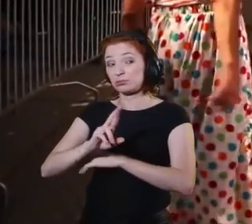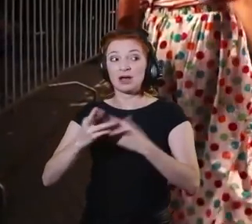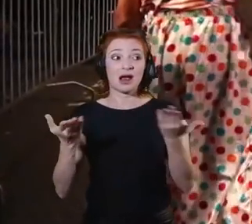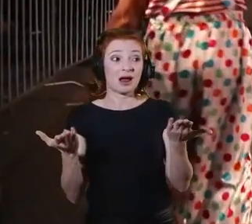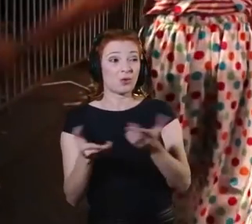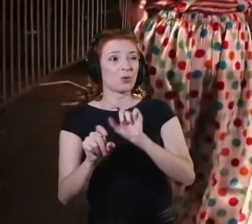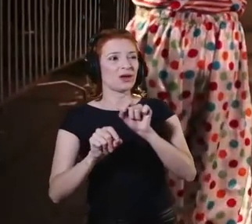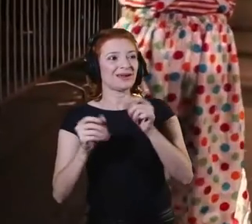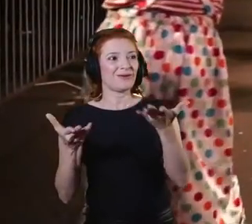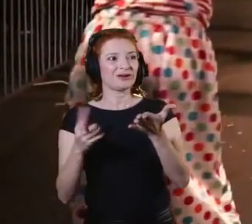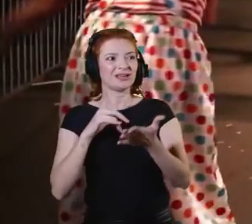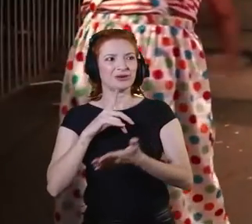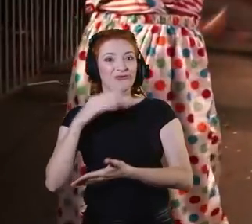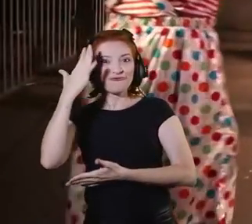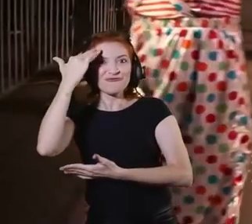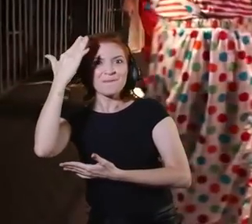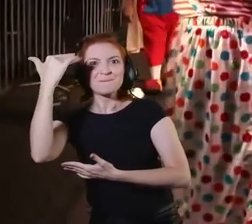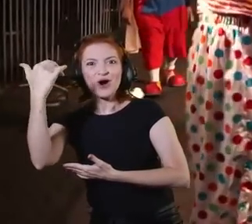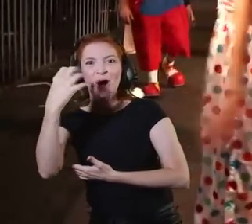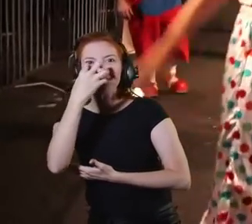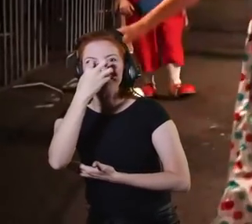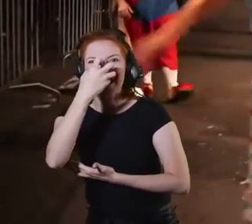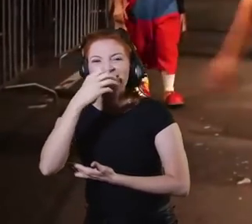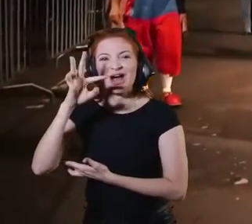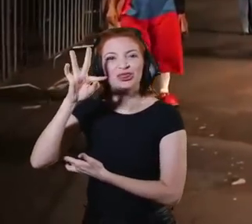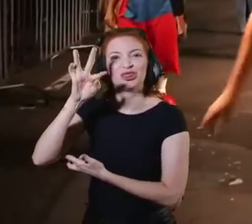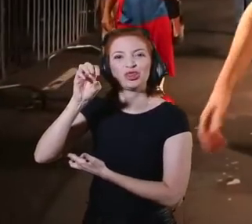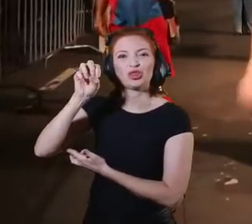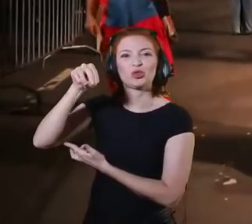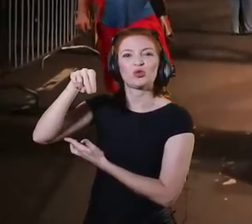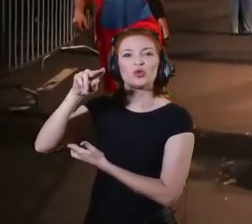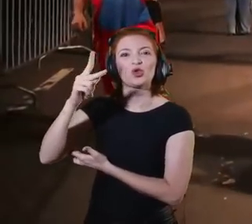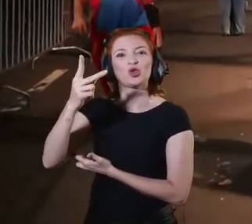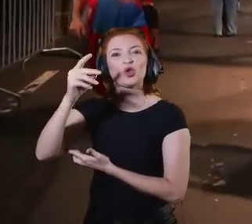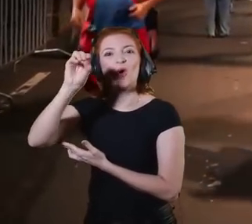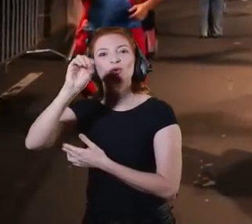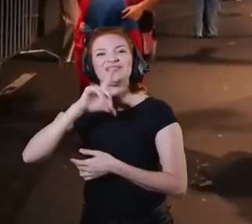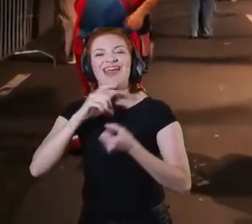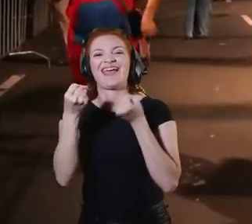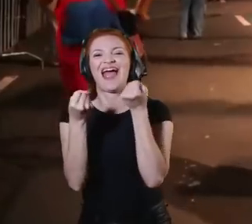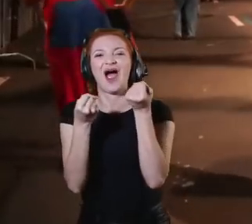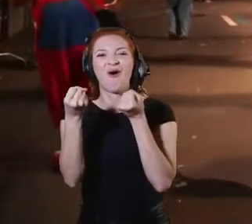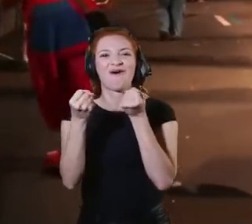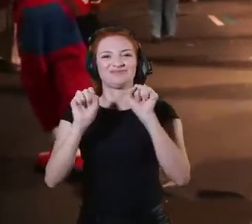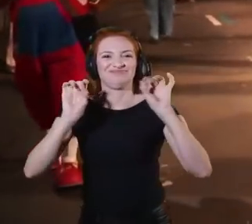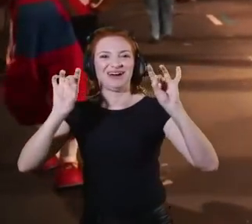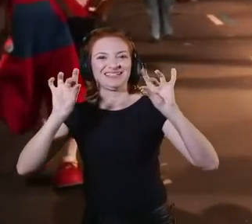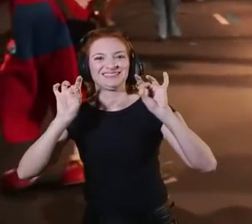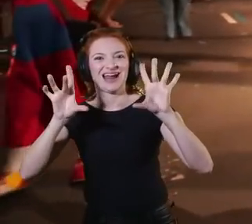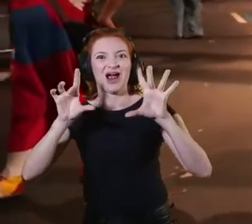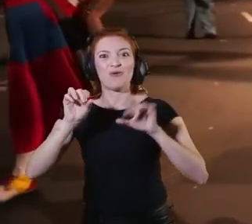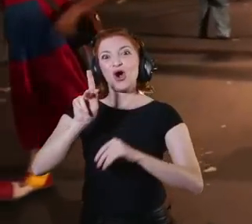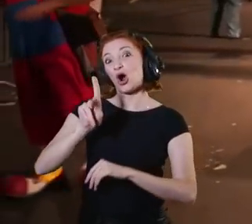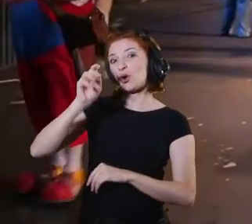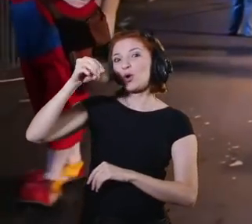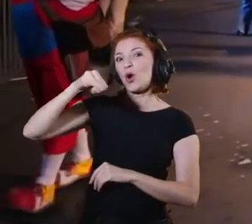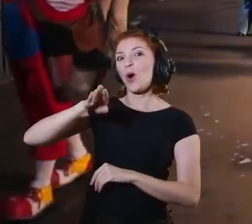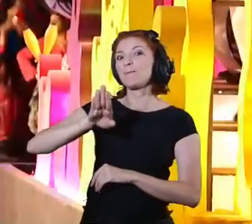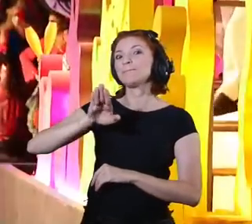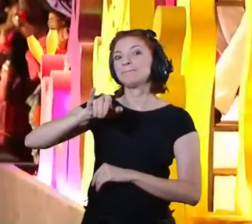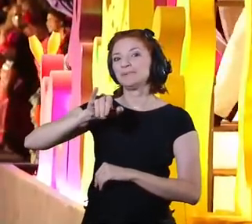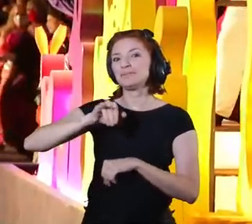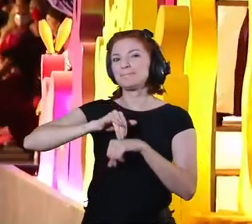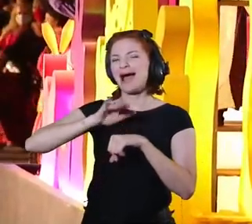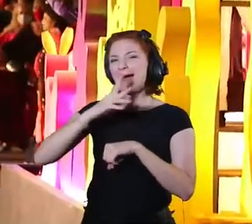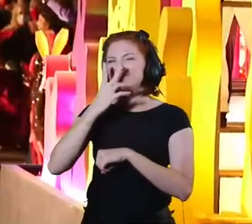aí o famoso palhaço Tonho, que tem o seu automóvel, vamos dizer assim, que é a Kombi mais conhecida da cidade